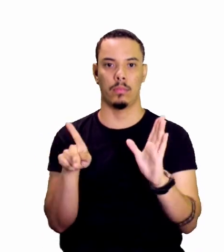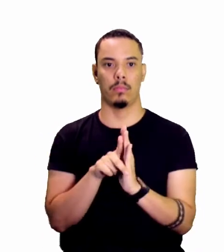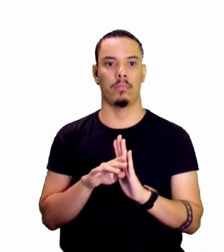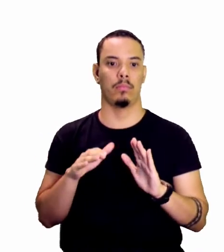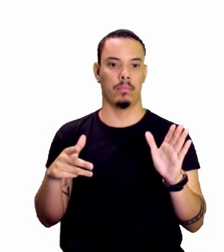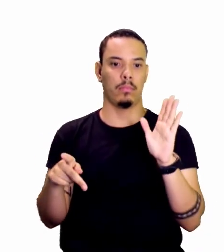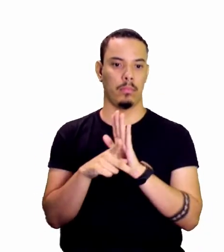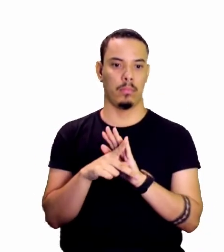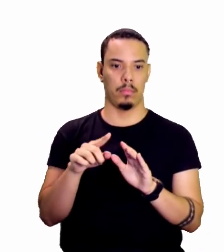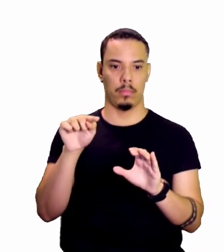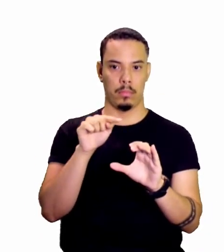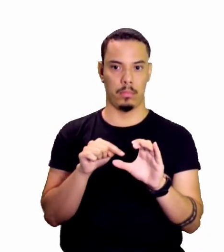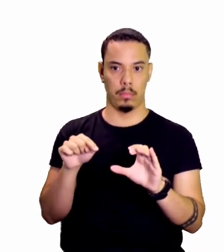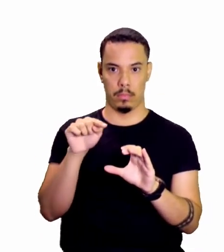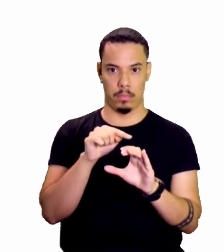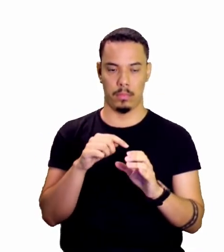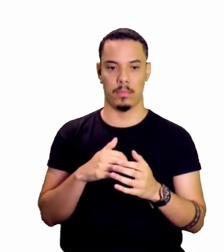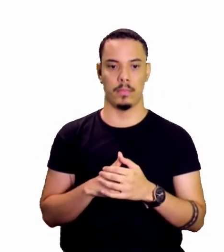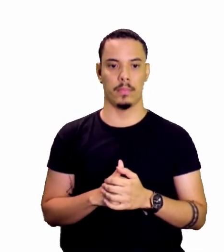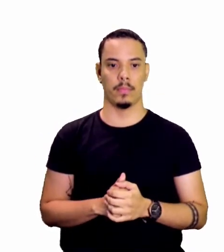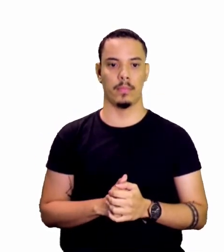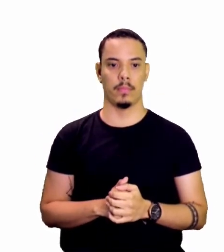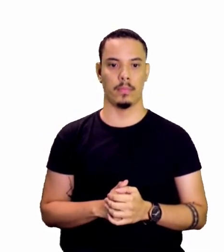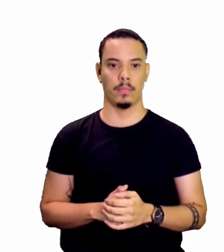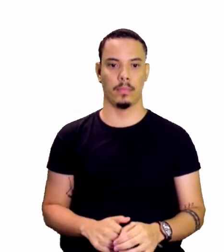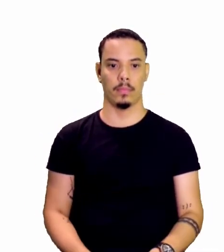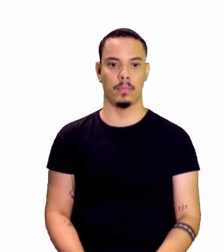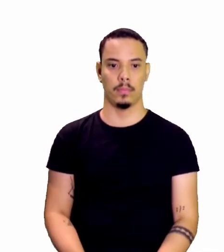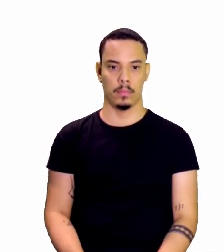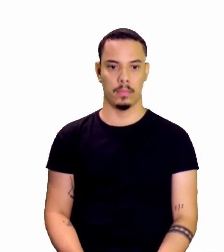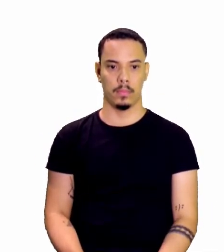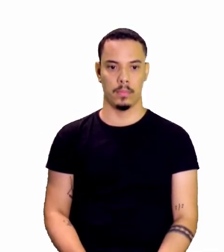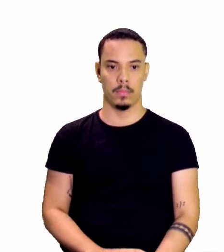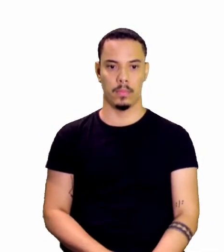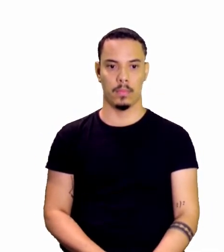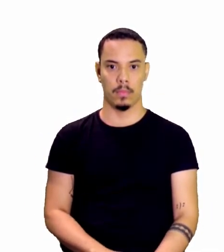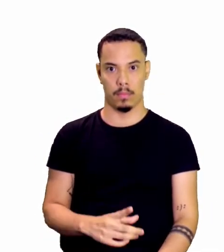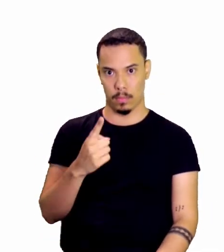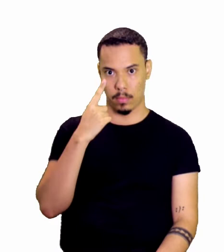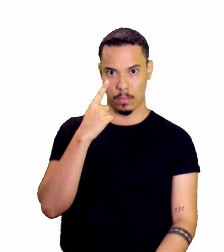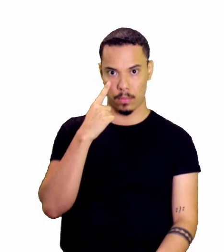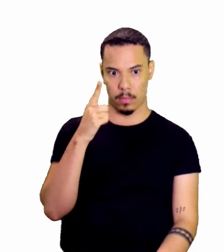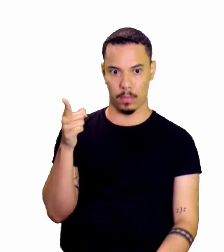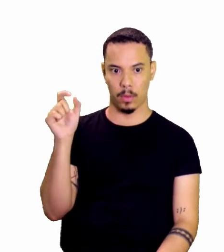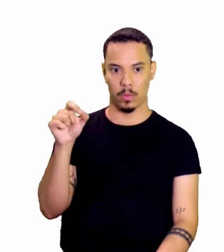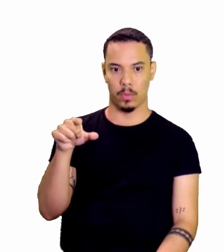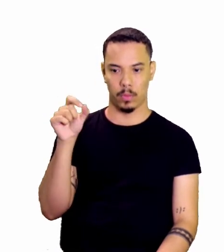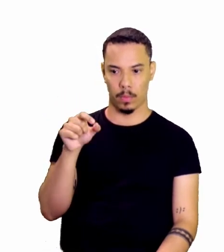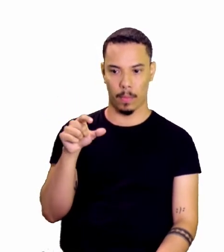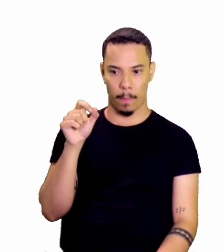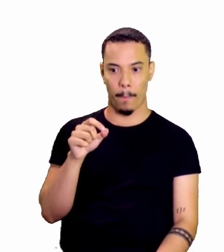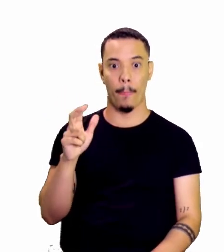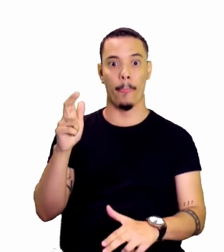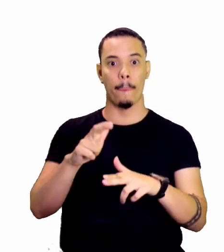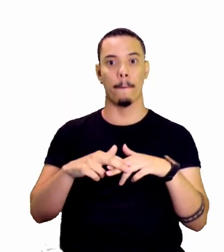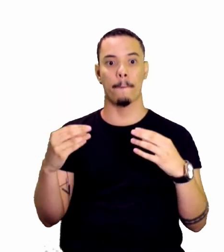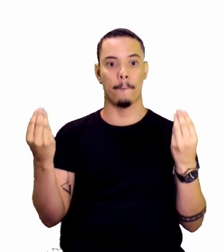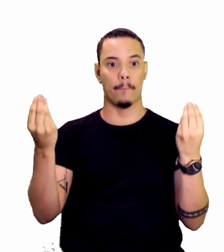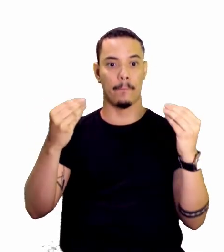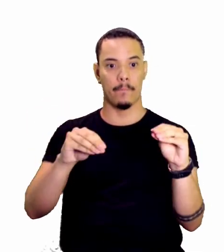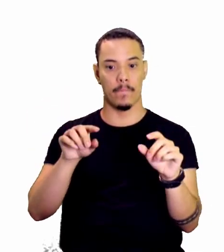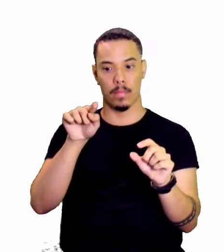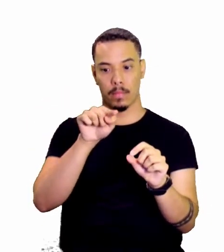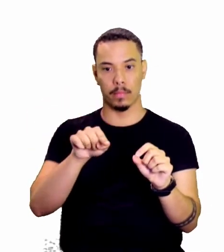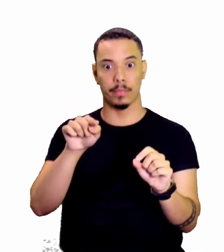ponto vamos se falar o ponto aqui ó ó e o pontinho ali né Então vamos marcar